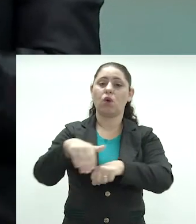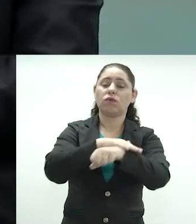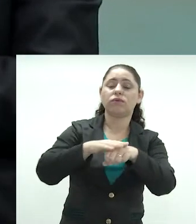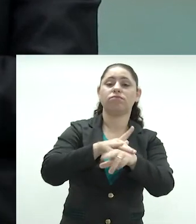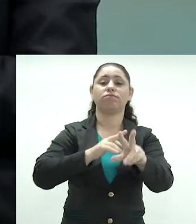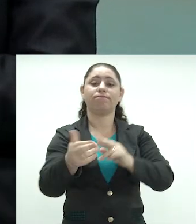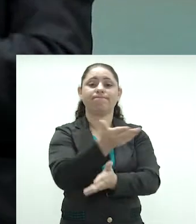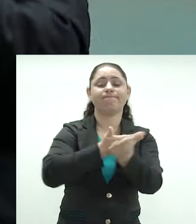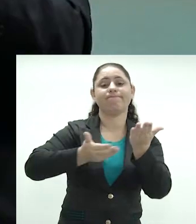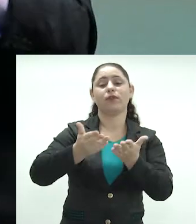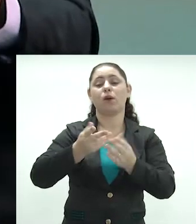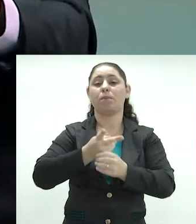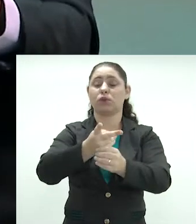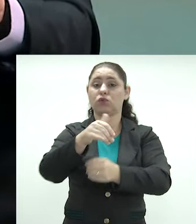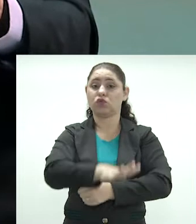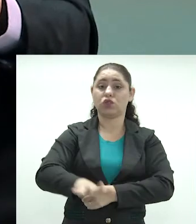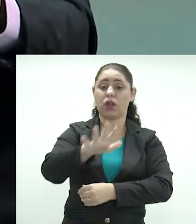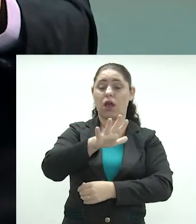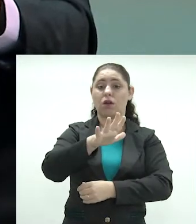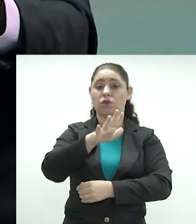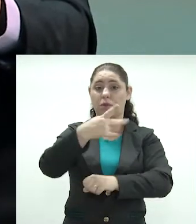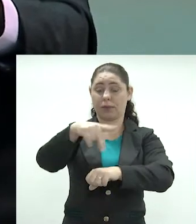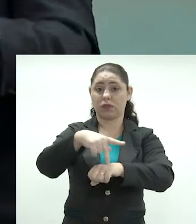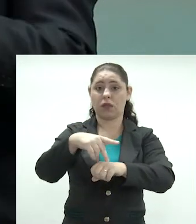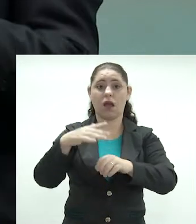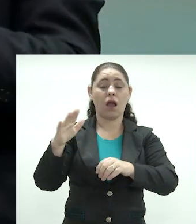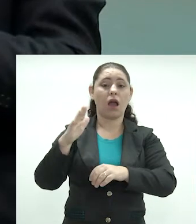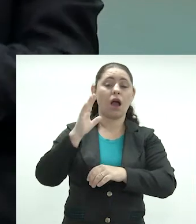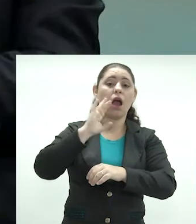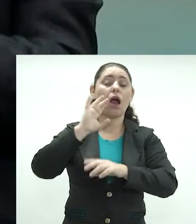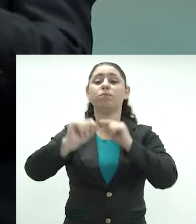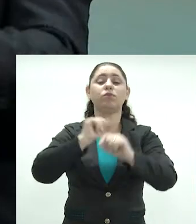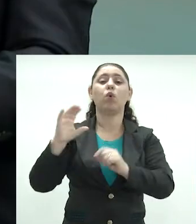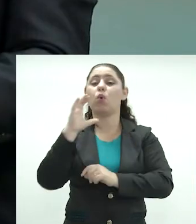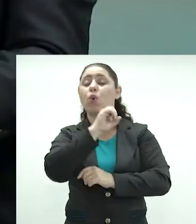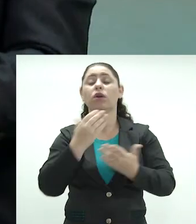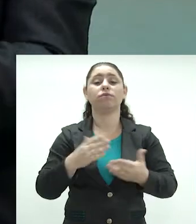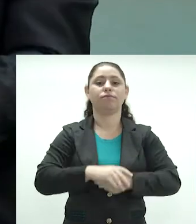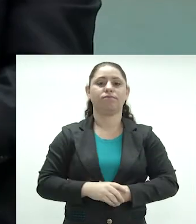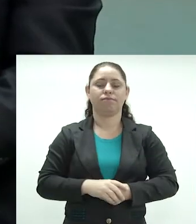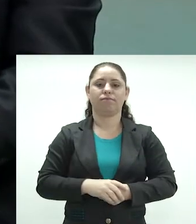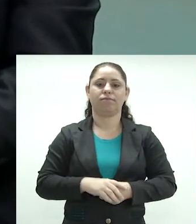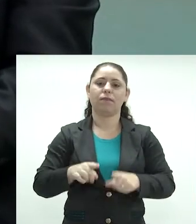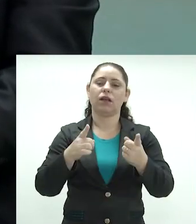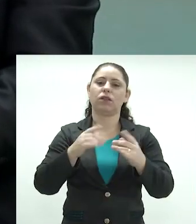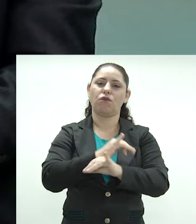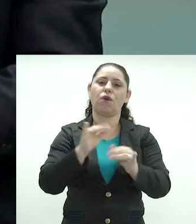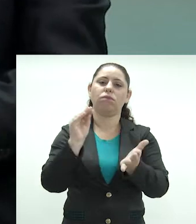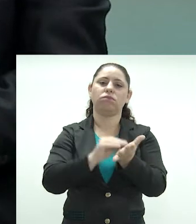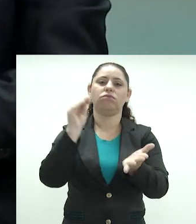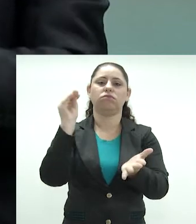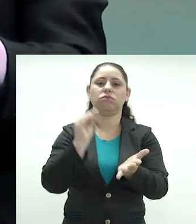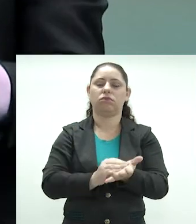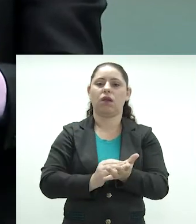tentamos dialogar com os governadores e com o governo federal através do Procurador-Geral da República para que nós possamos acelerar esse processo e priorize a vacinação. O